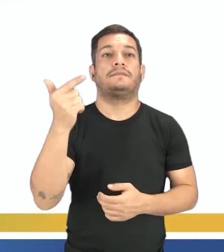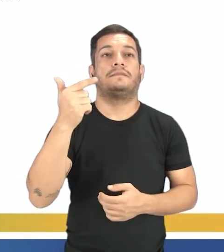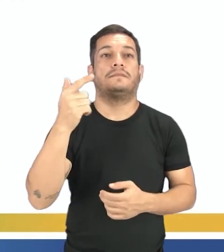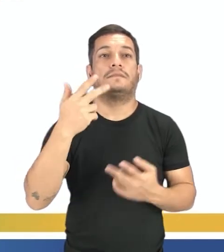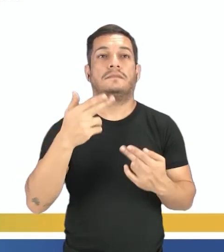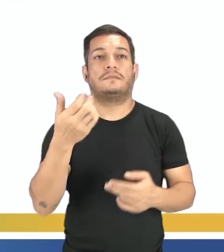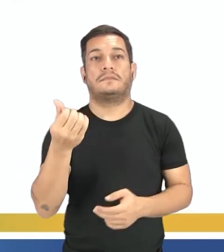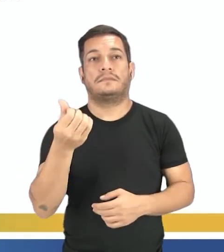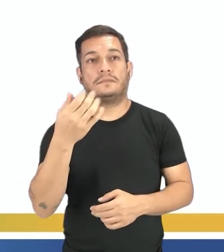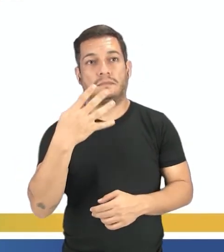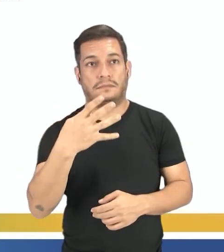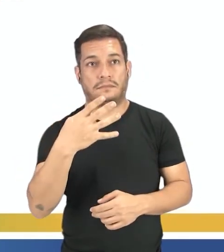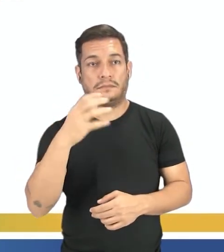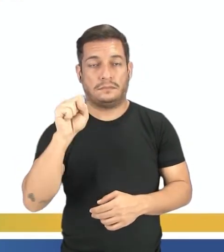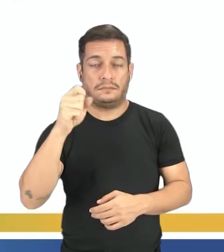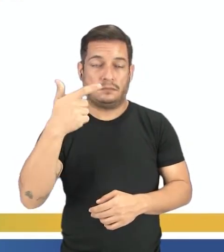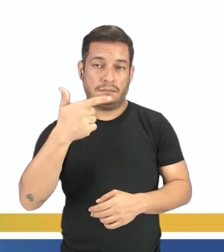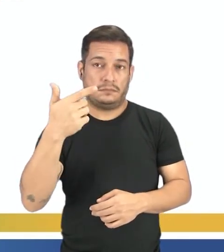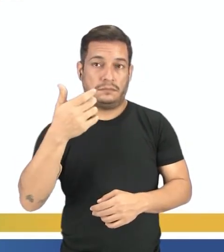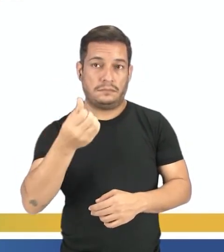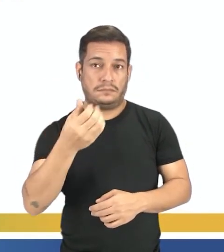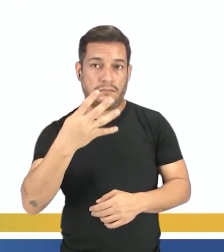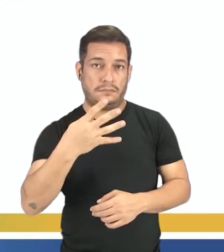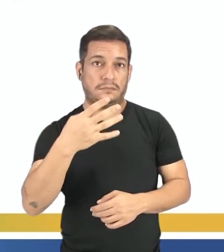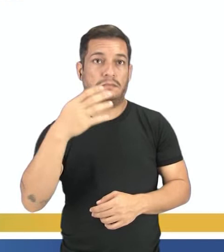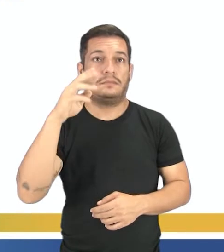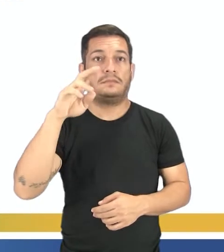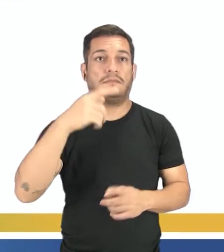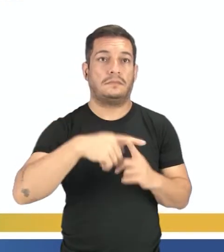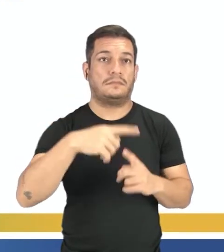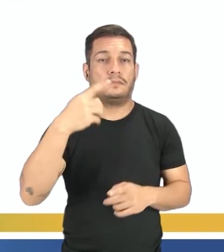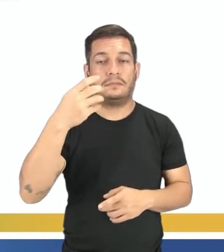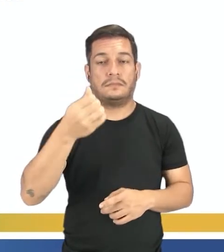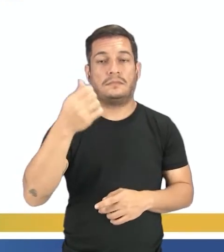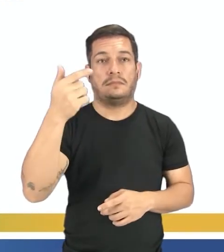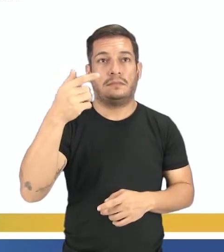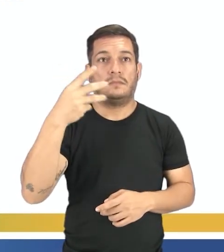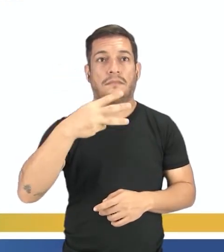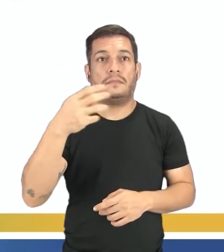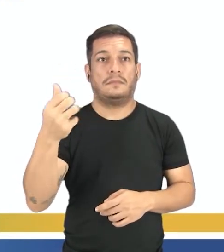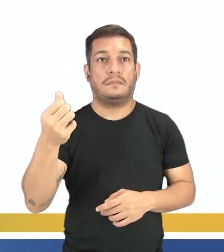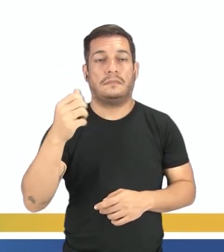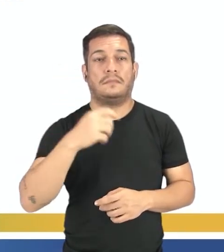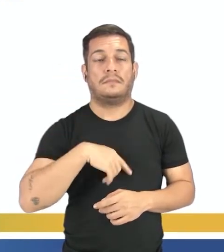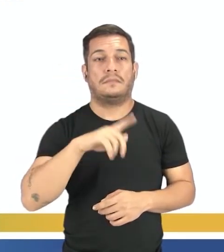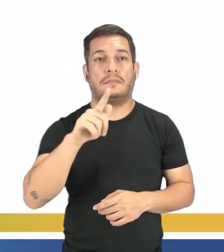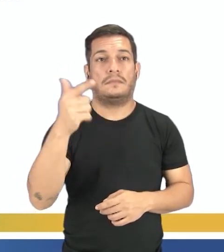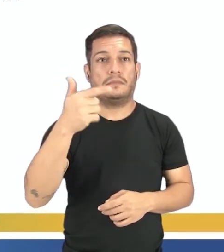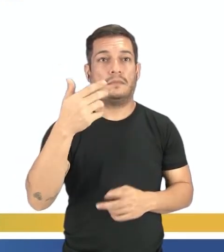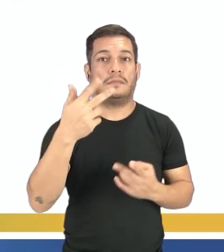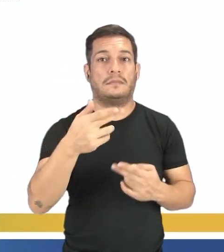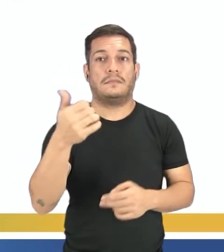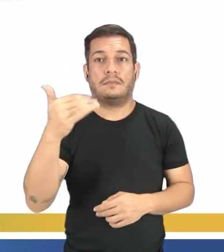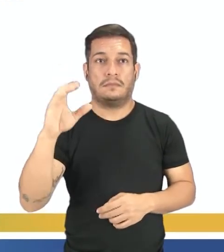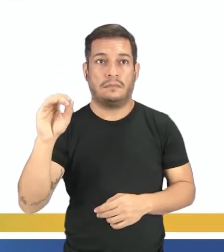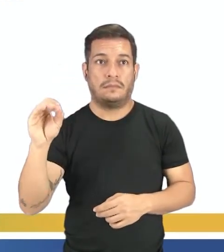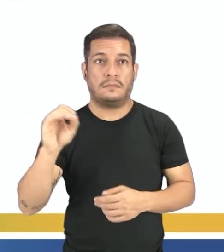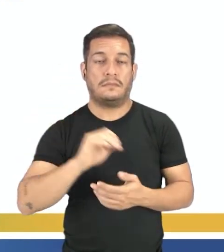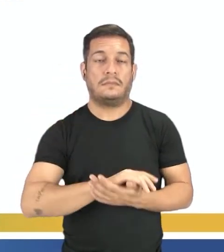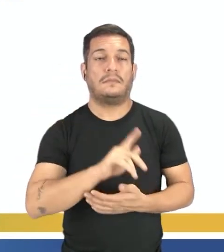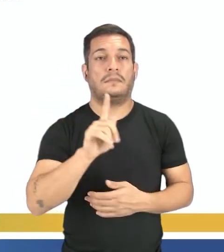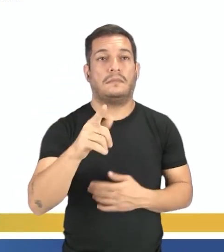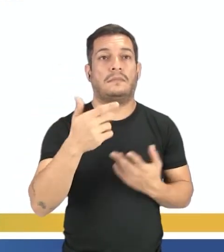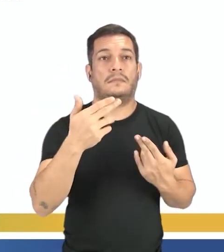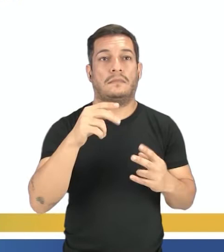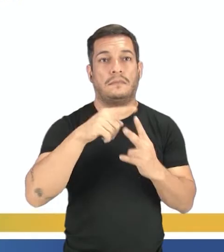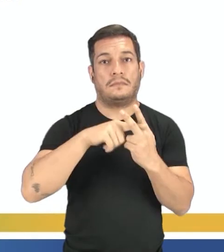quadrado é igual a 8 ao quadrado, 64, mais 6 ao quadrado, 36. G ao quadrado é igual a 100. G é igual